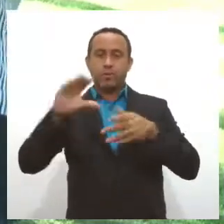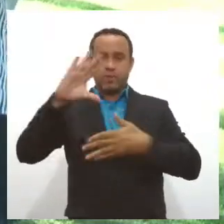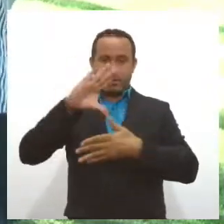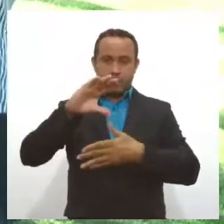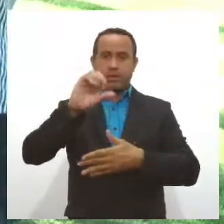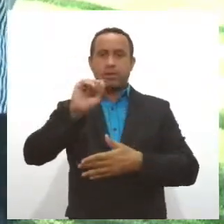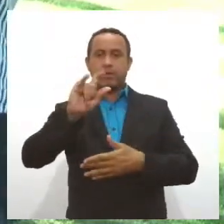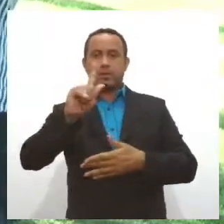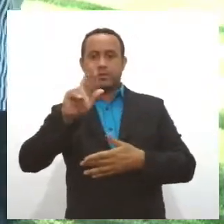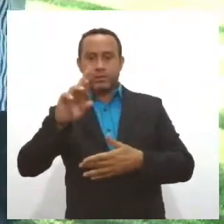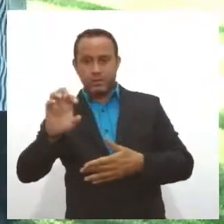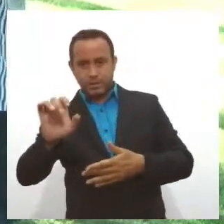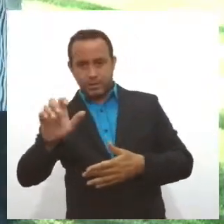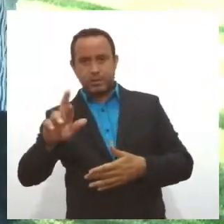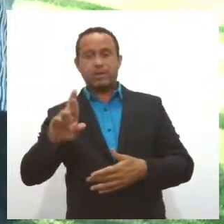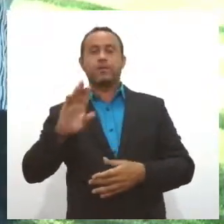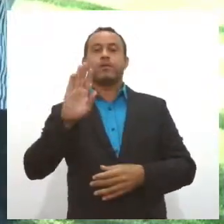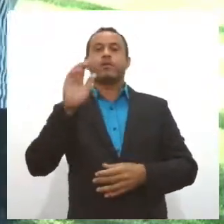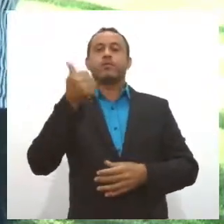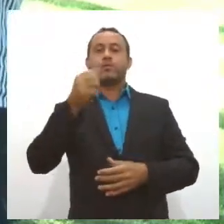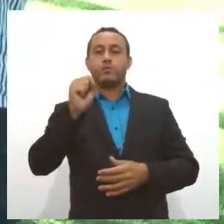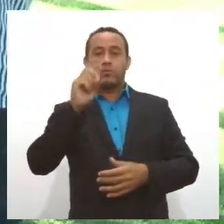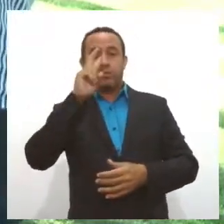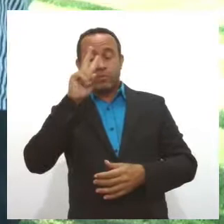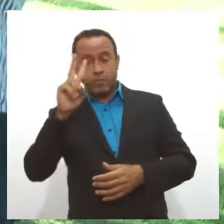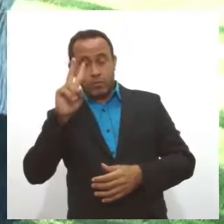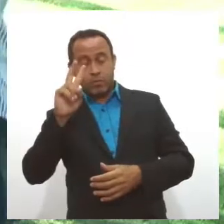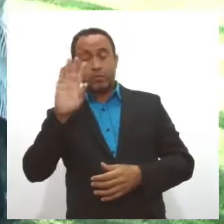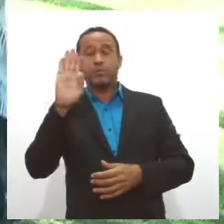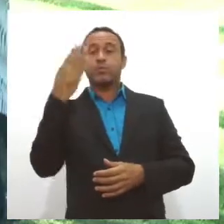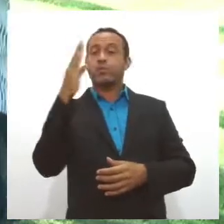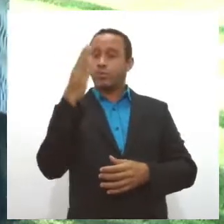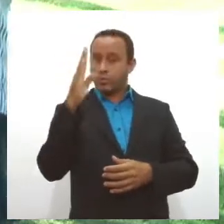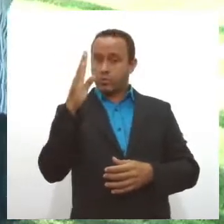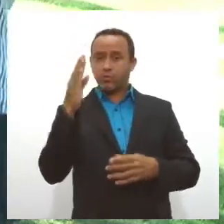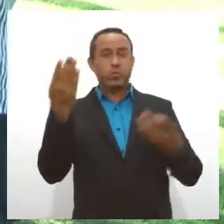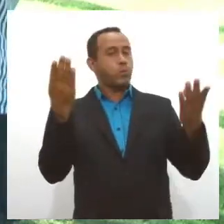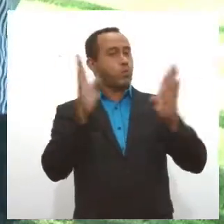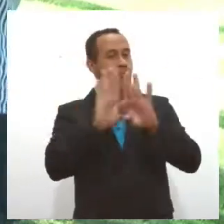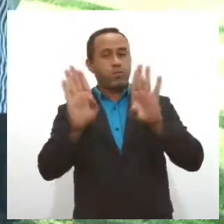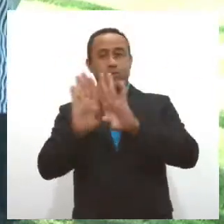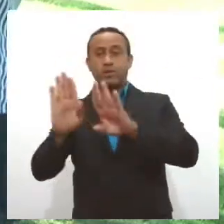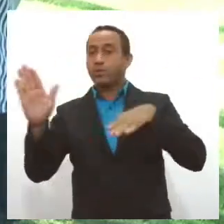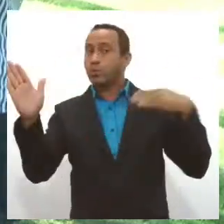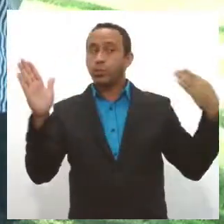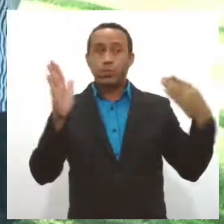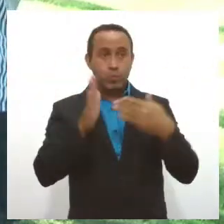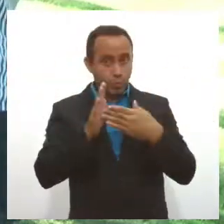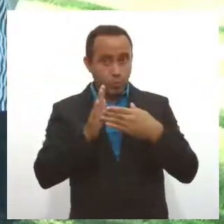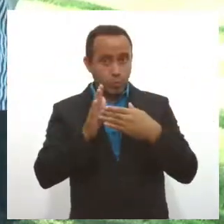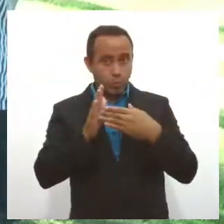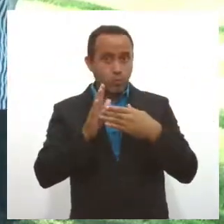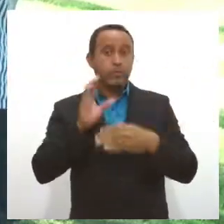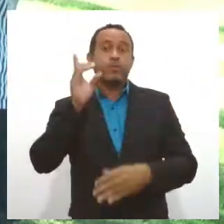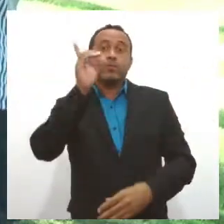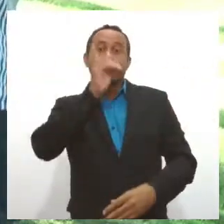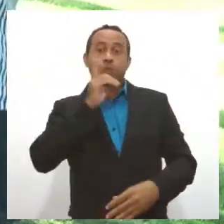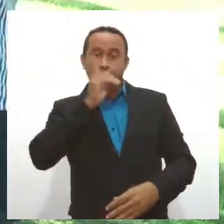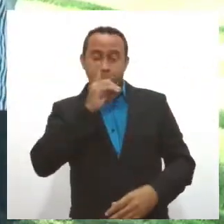no Bugio, no 18 do Forte, né, estarão todos fechados, para que a gente possa, assim,